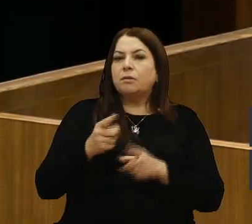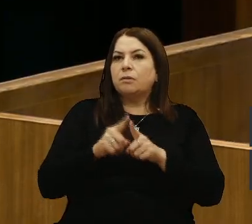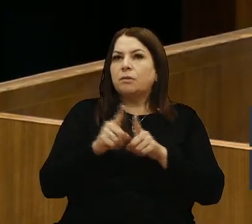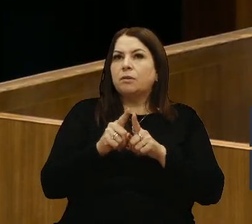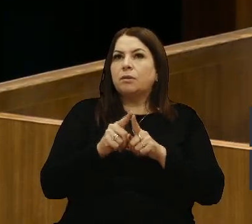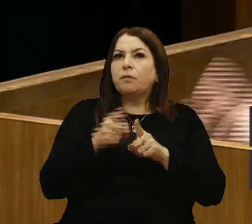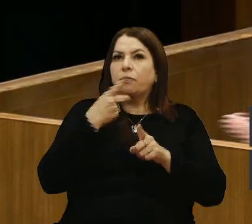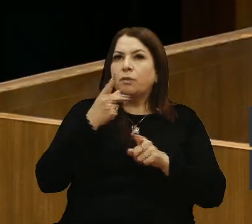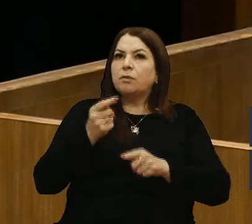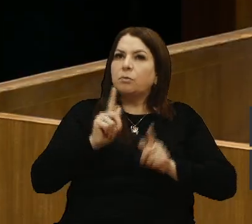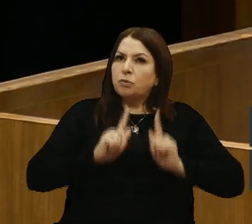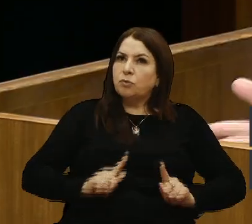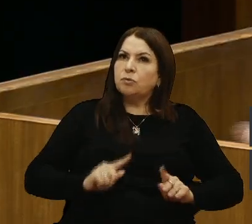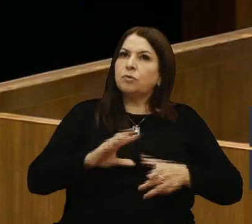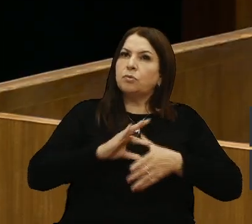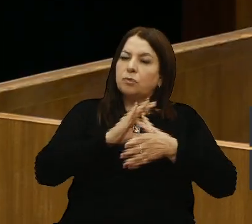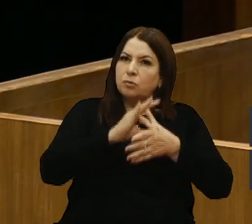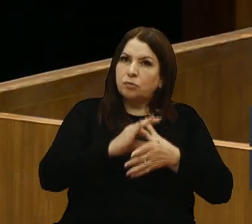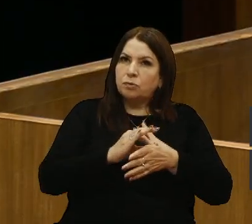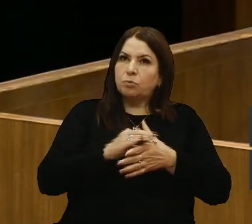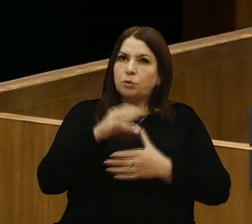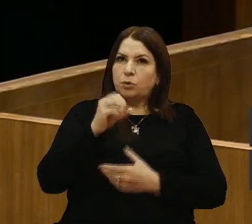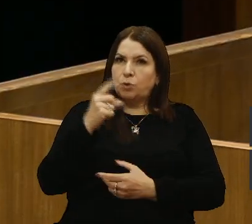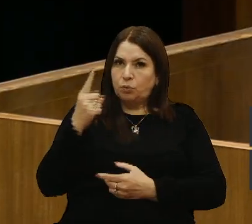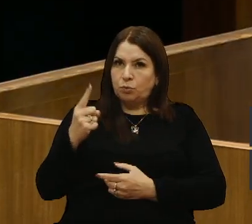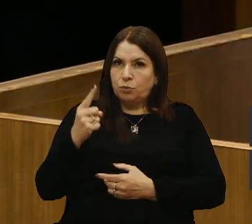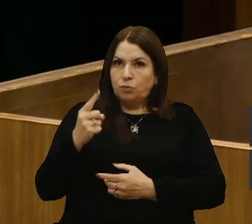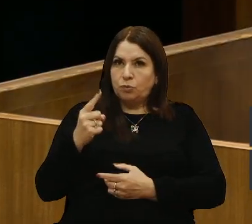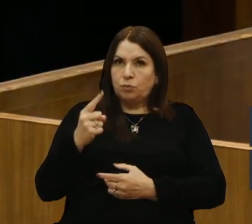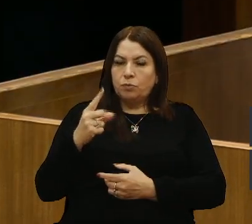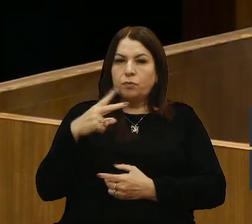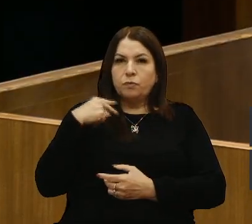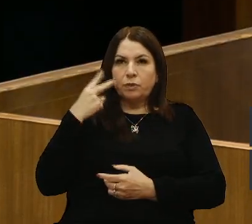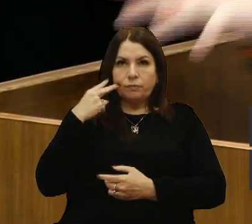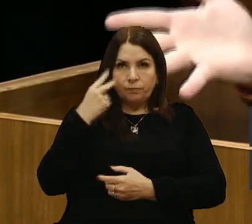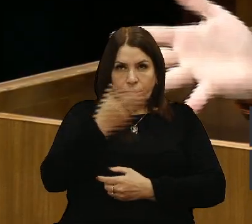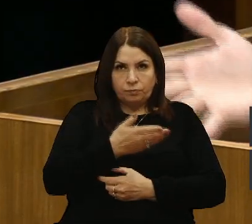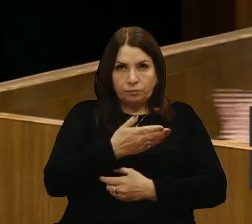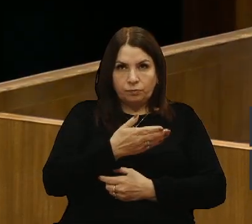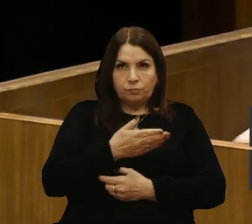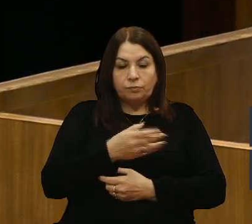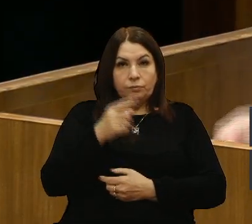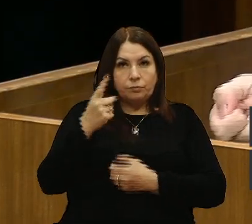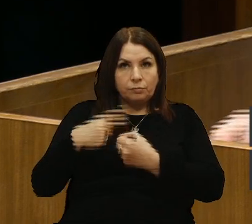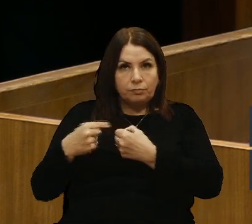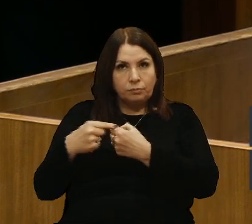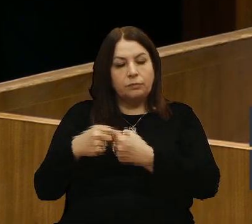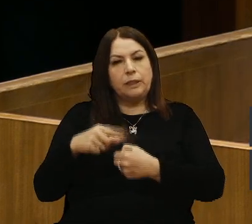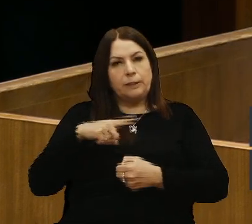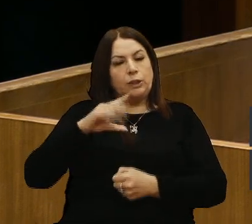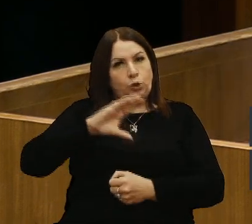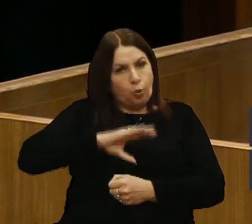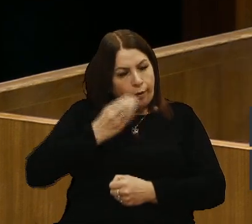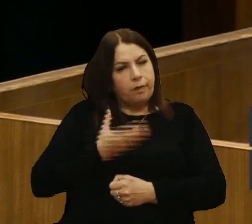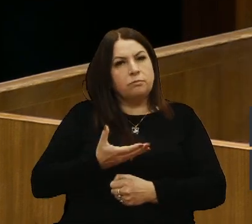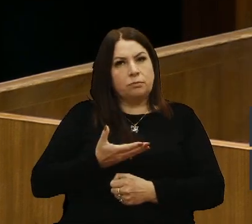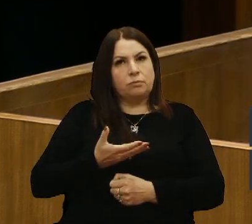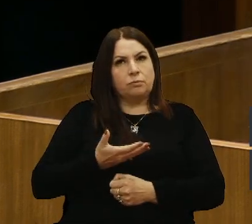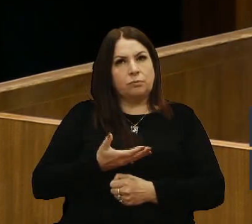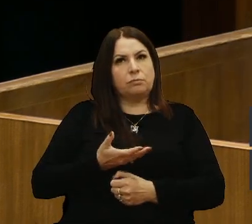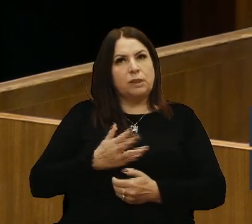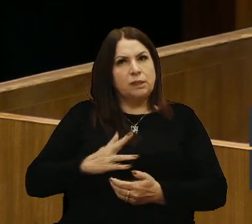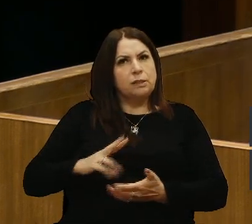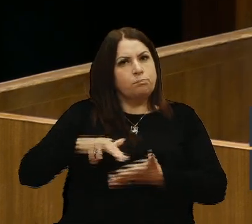para um gestor, para o líder, para o 01 vereador Capitão Ramon. O 01 da cidade tem que ter coragem, entendeu? Para se